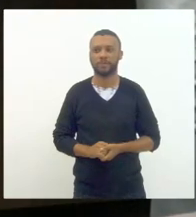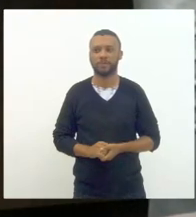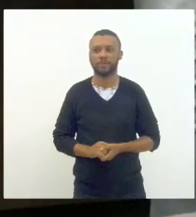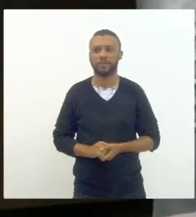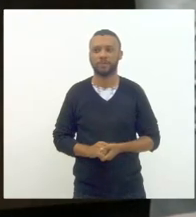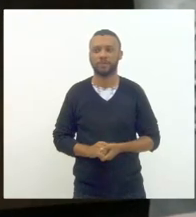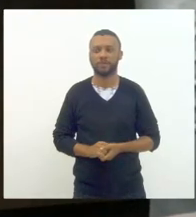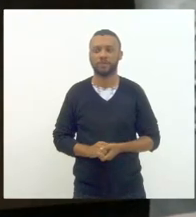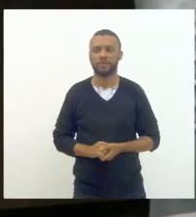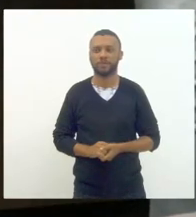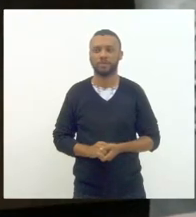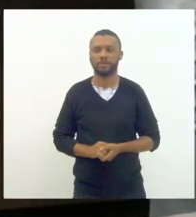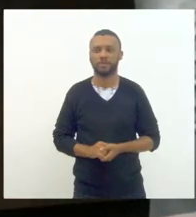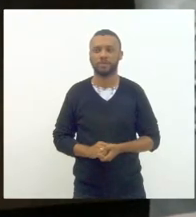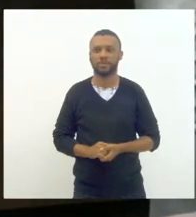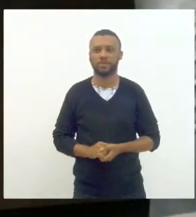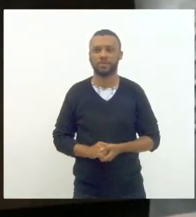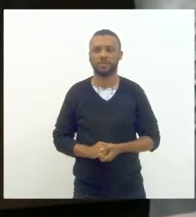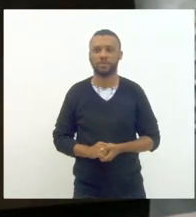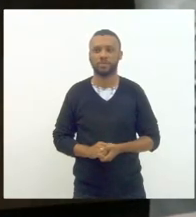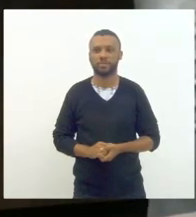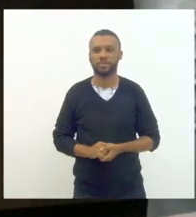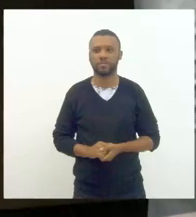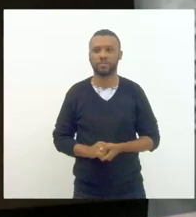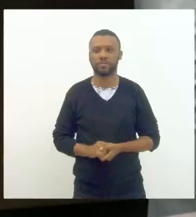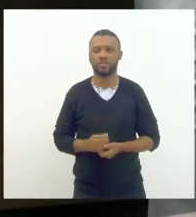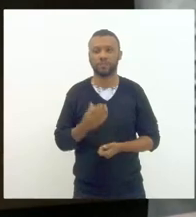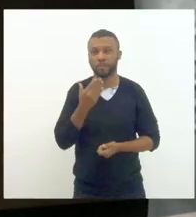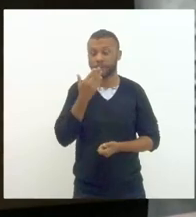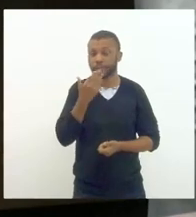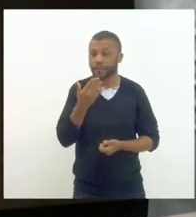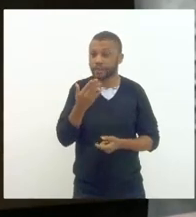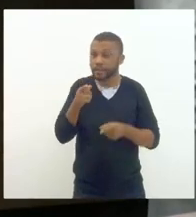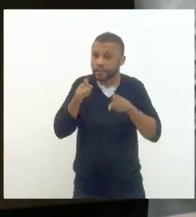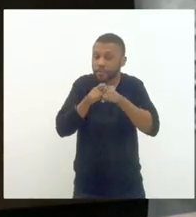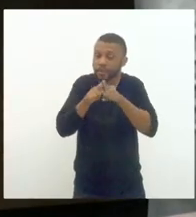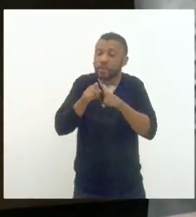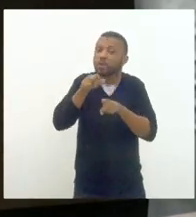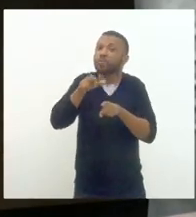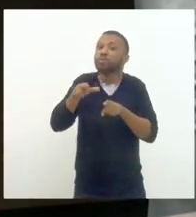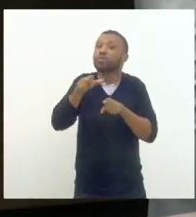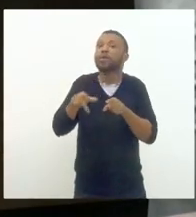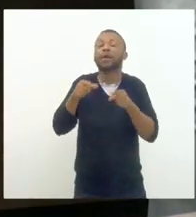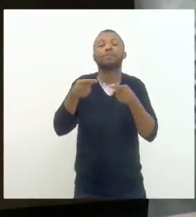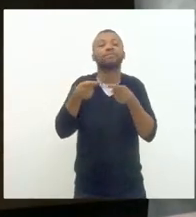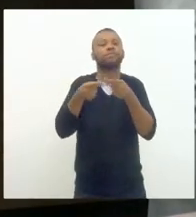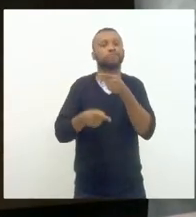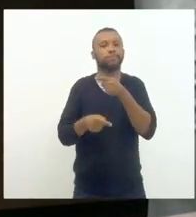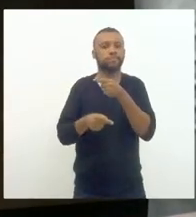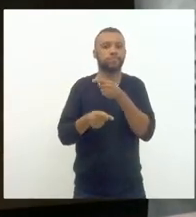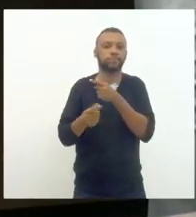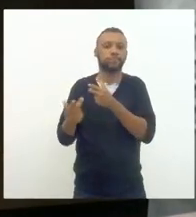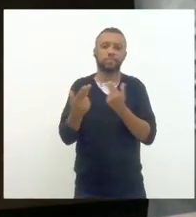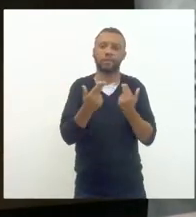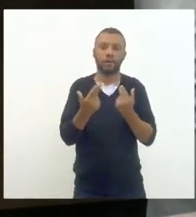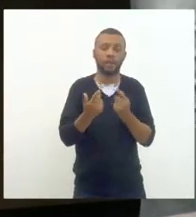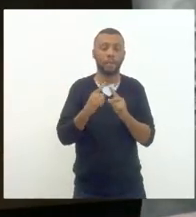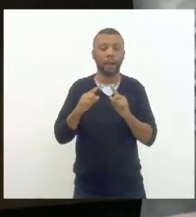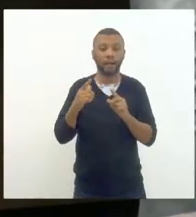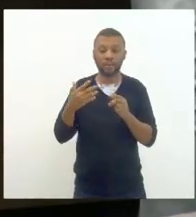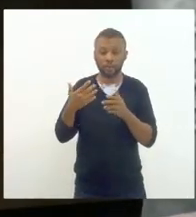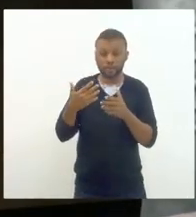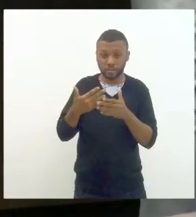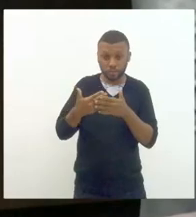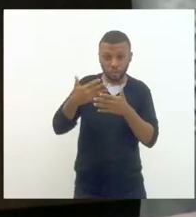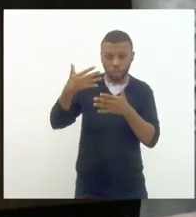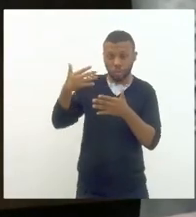E preferi até que não fosse dessa forma como está acontecendo hoje, mas de 20 anos para cá a gente